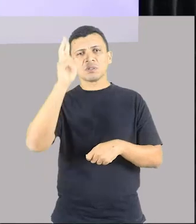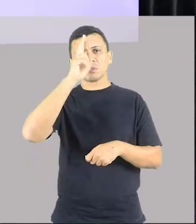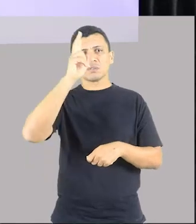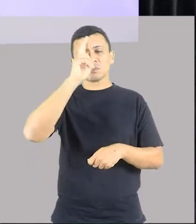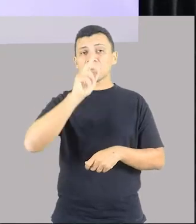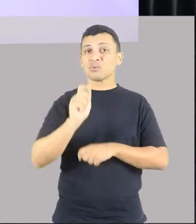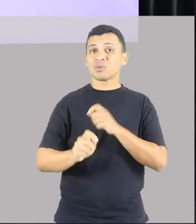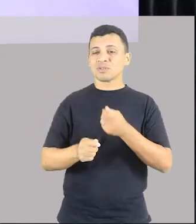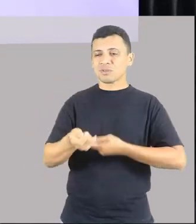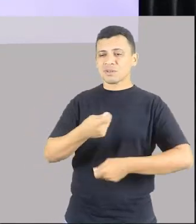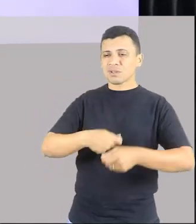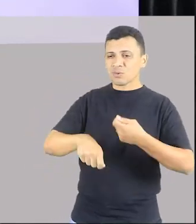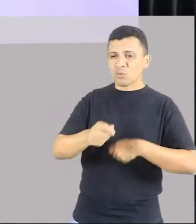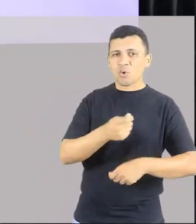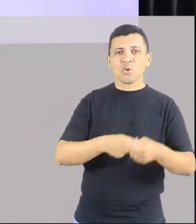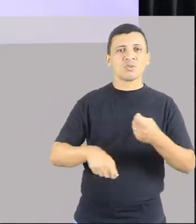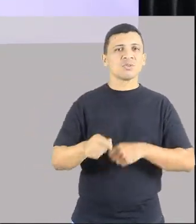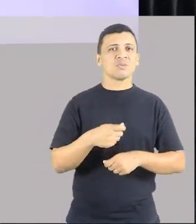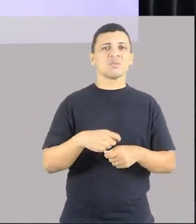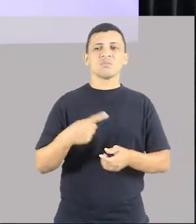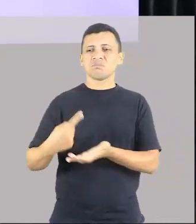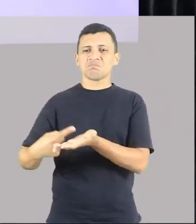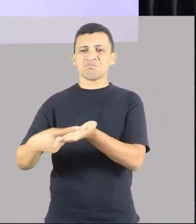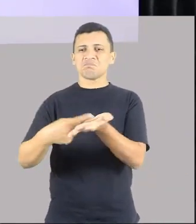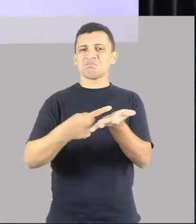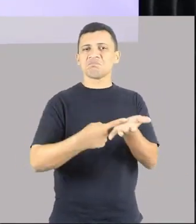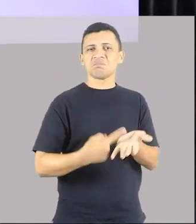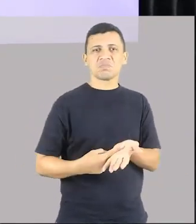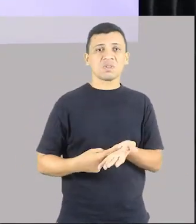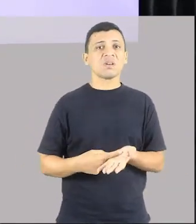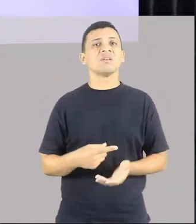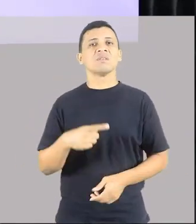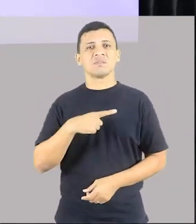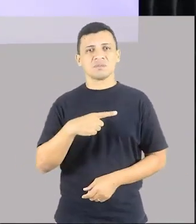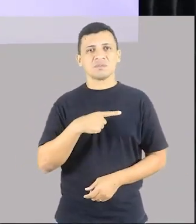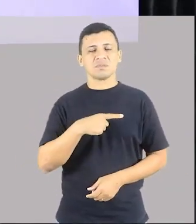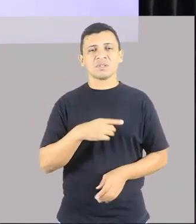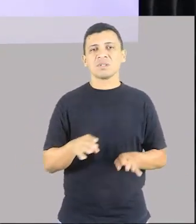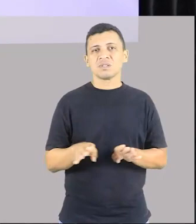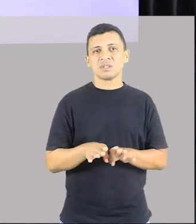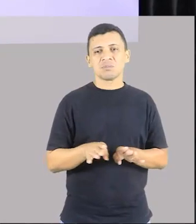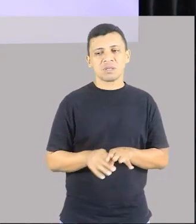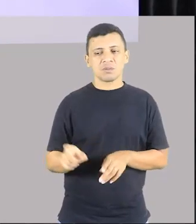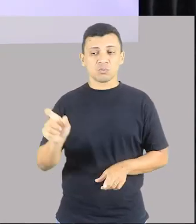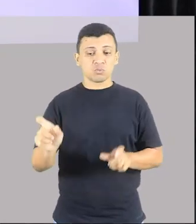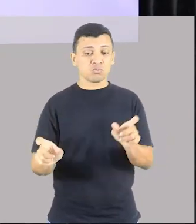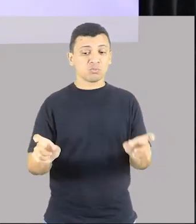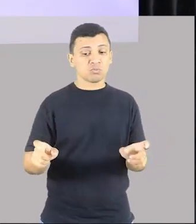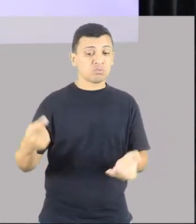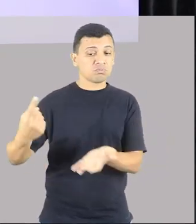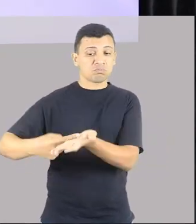de negócio, lembra de negociação, lembra de acordos, lembra de duas partes,